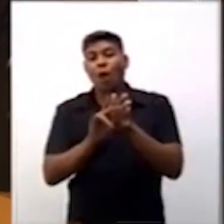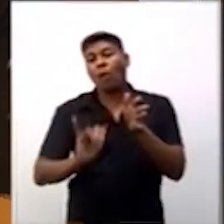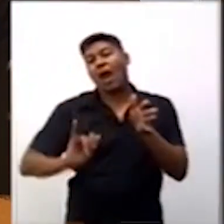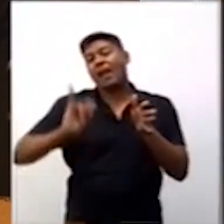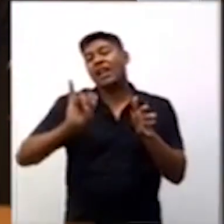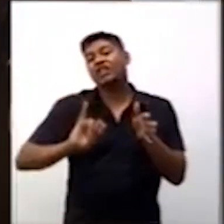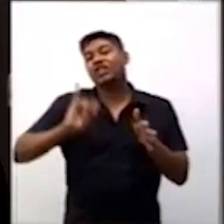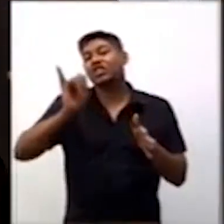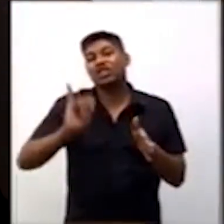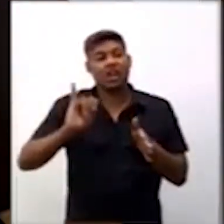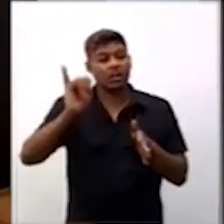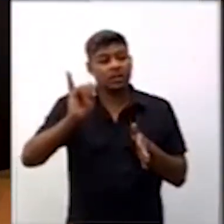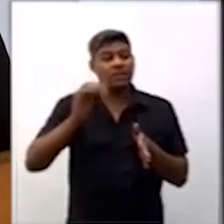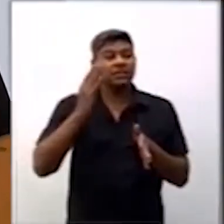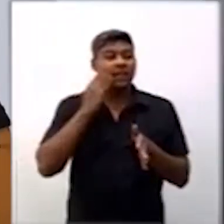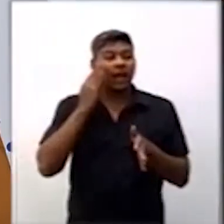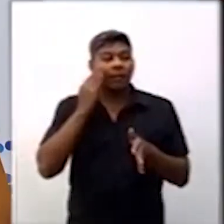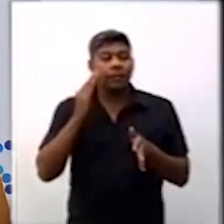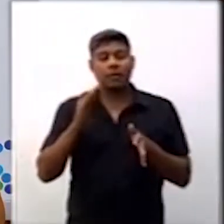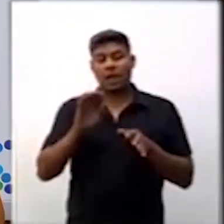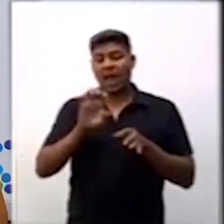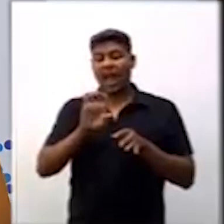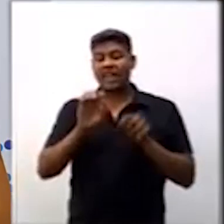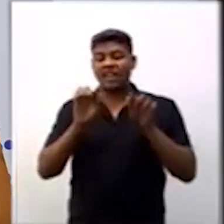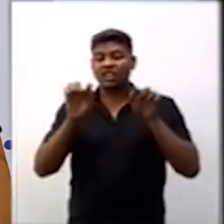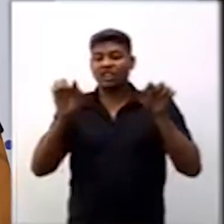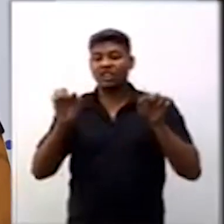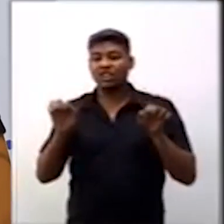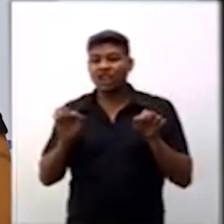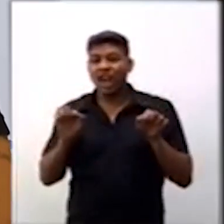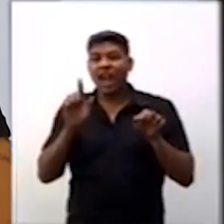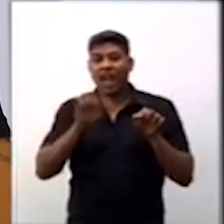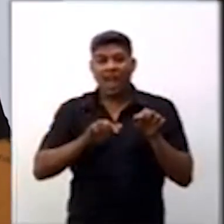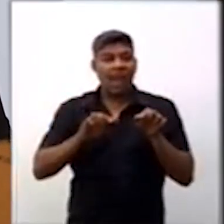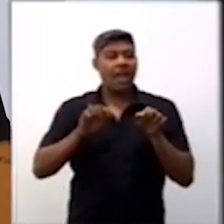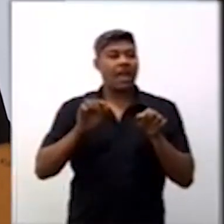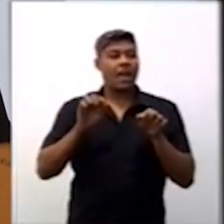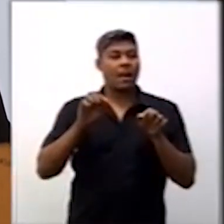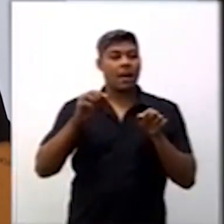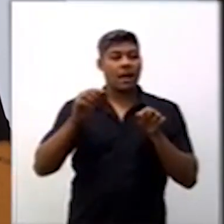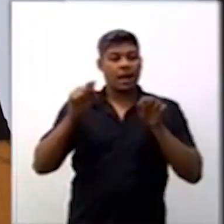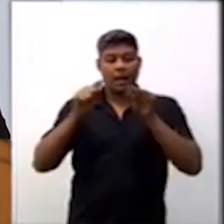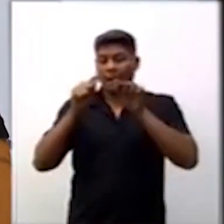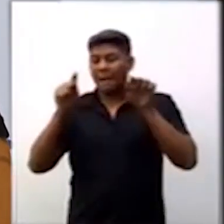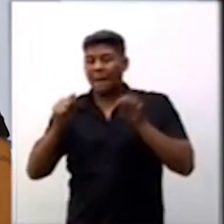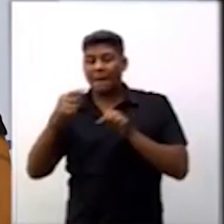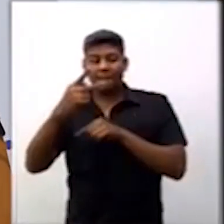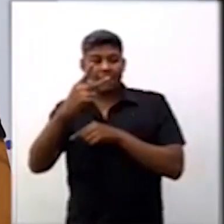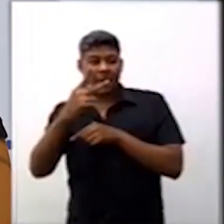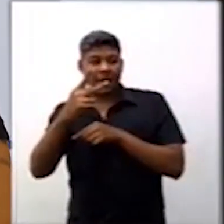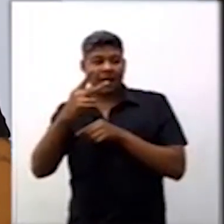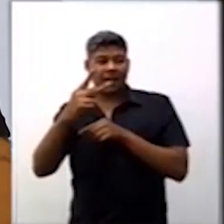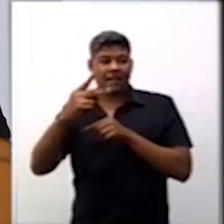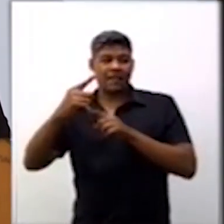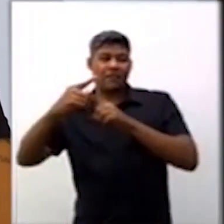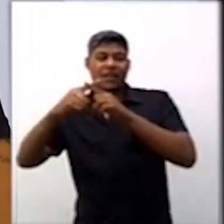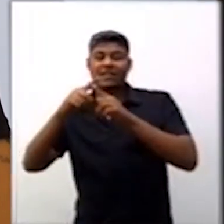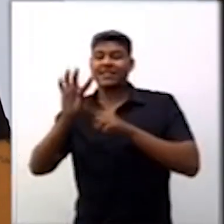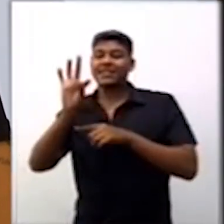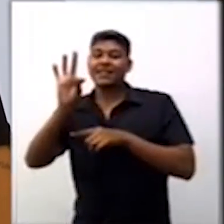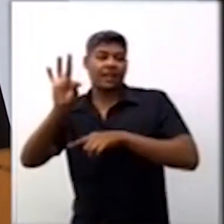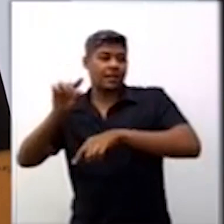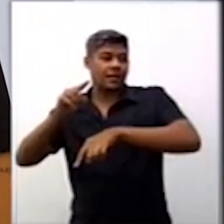energia elétrica. A energia, então, é watt vezes hora. Então, é watt, a unidade de